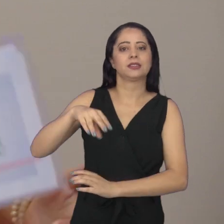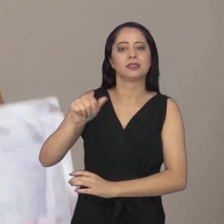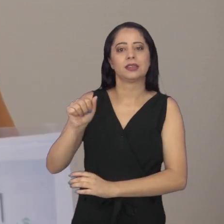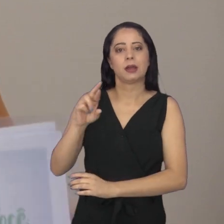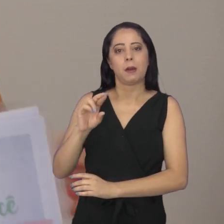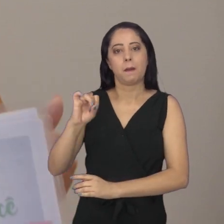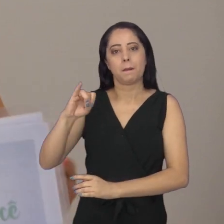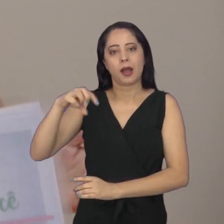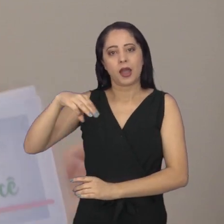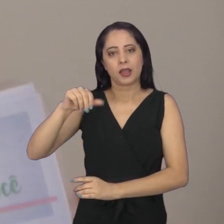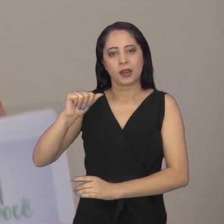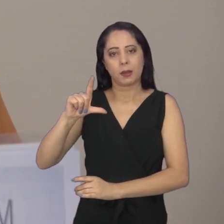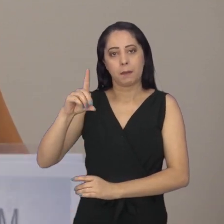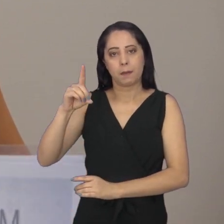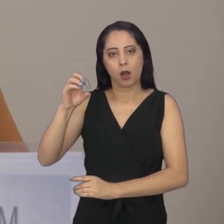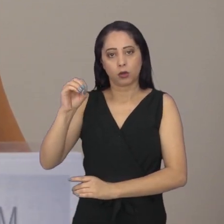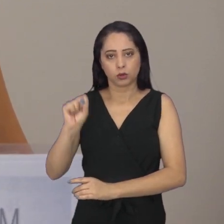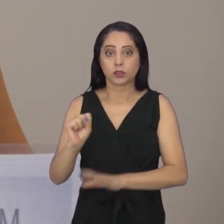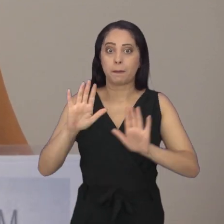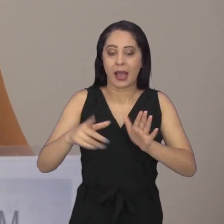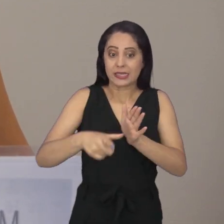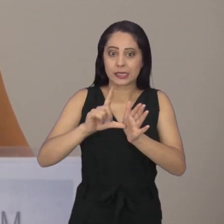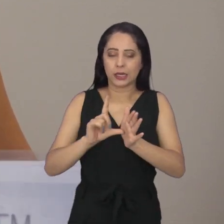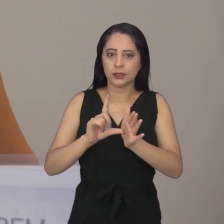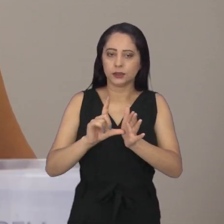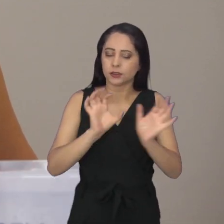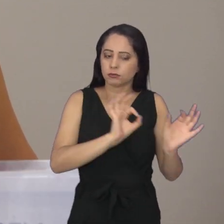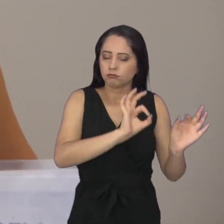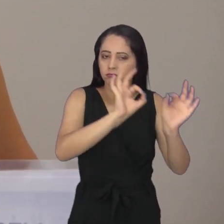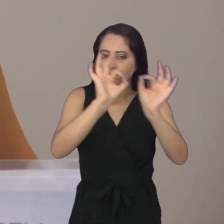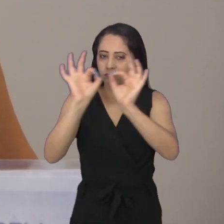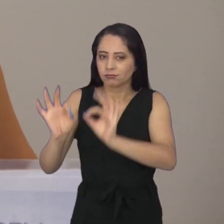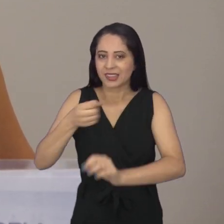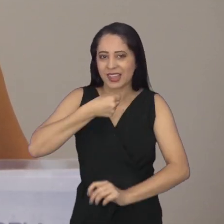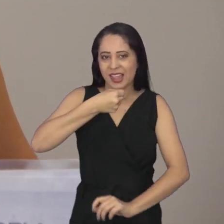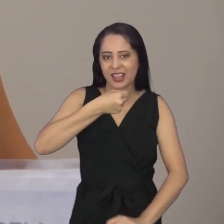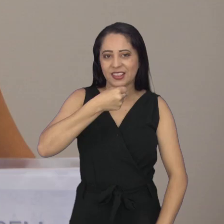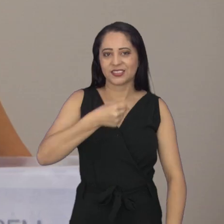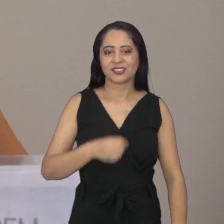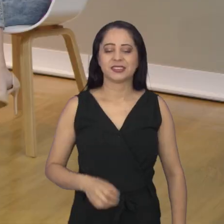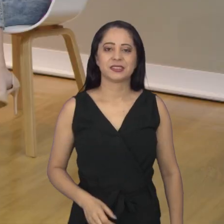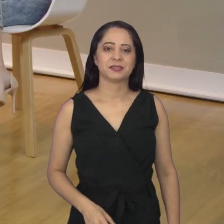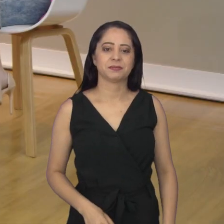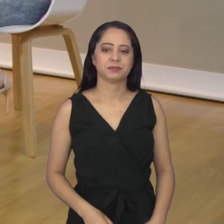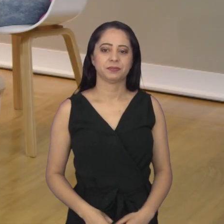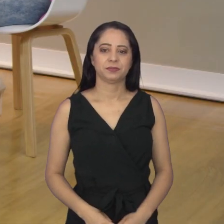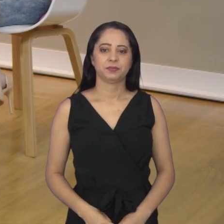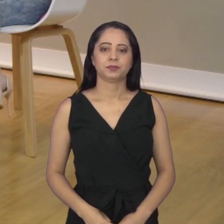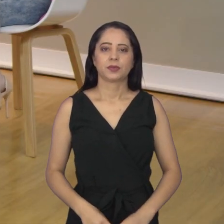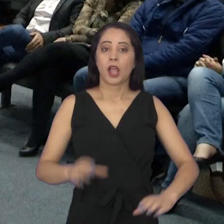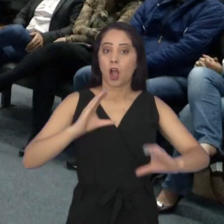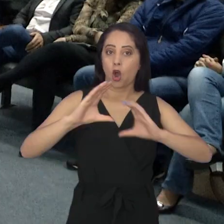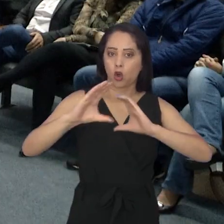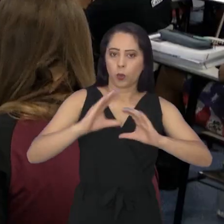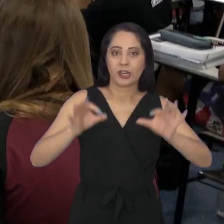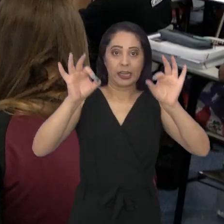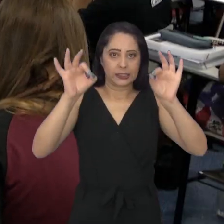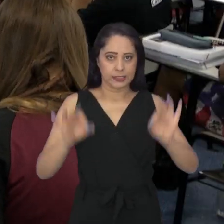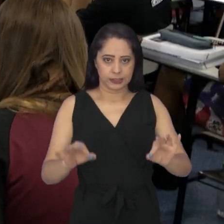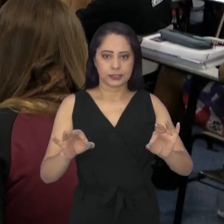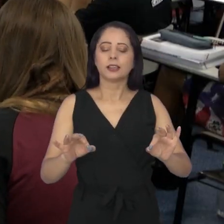Mas antes de aprofundar no assunto, eu te convido para assistir uma reportagem. A comunicação assertiva